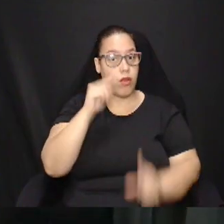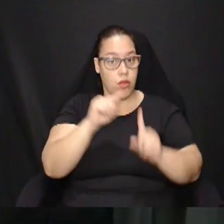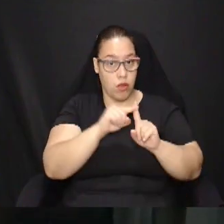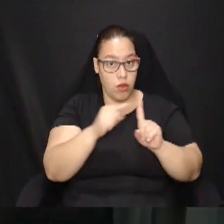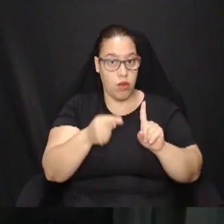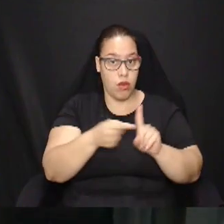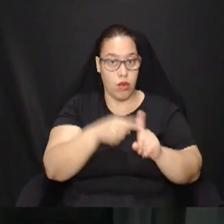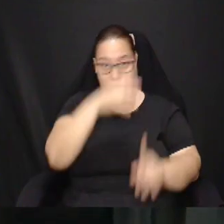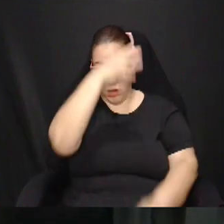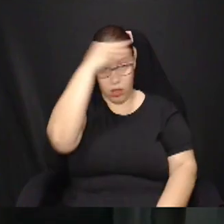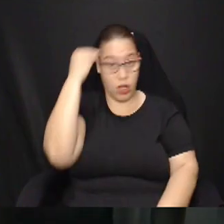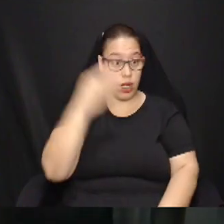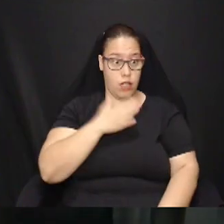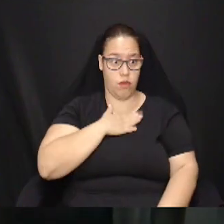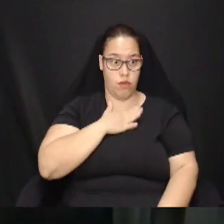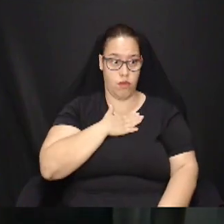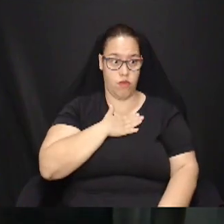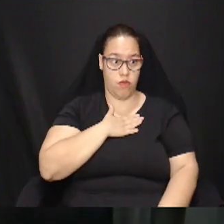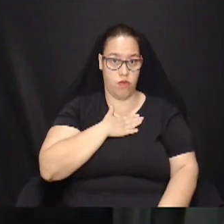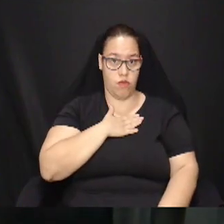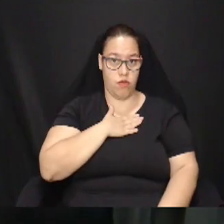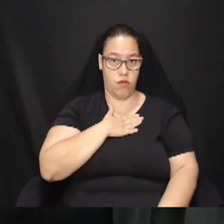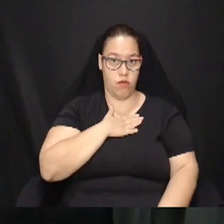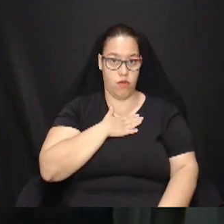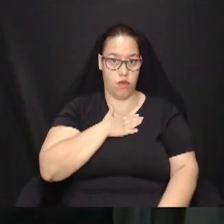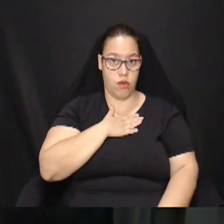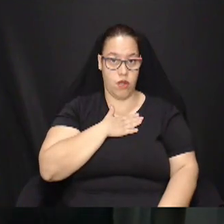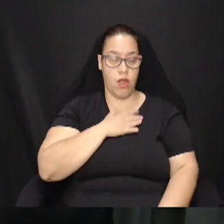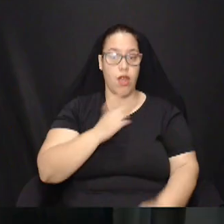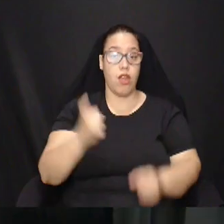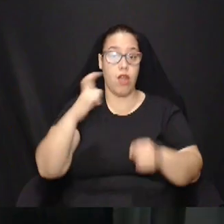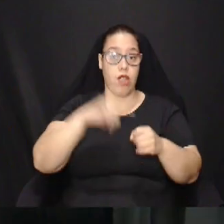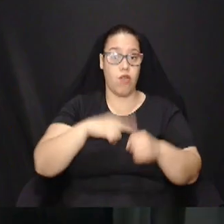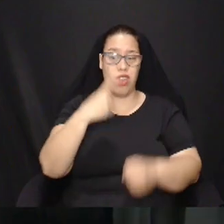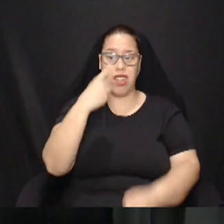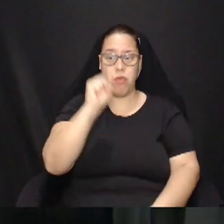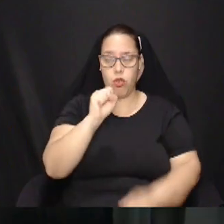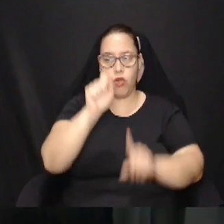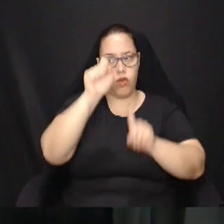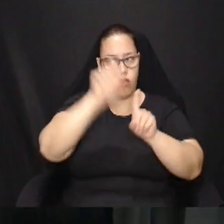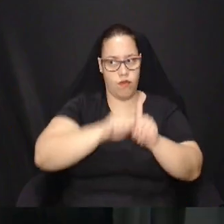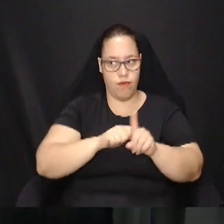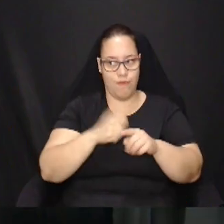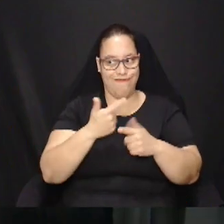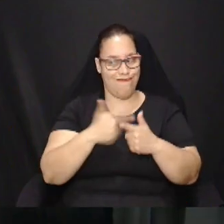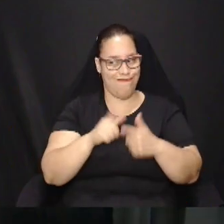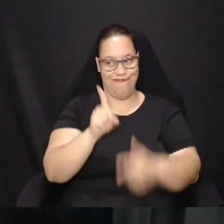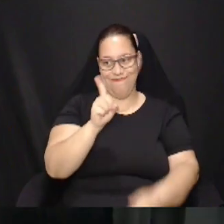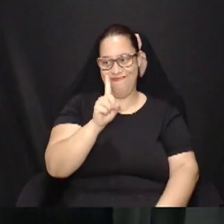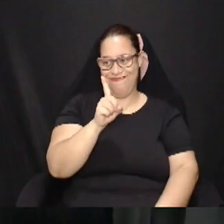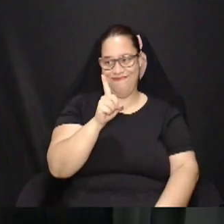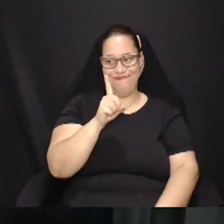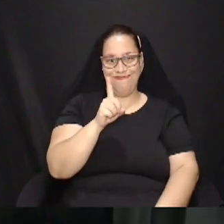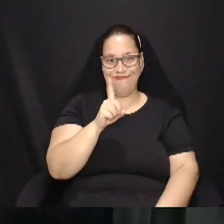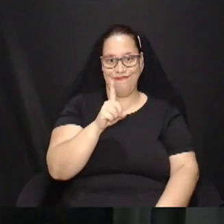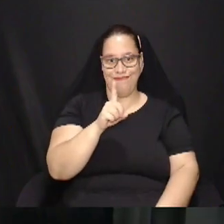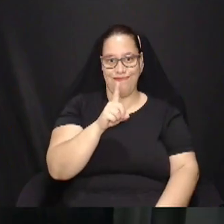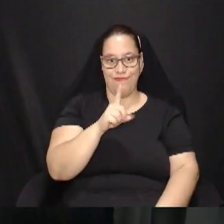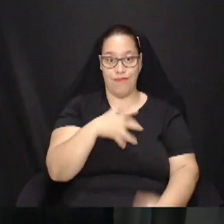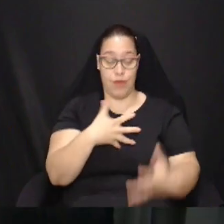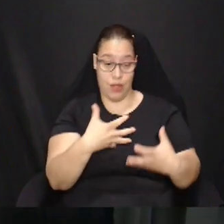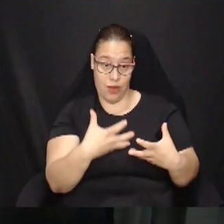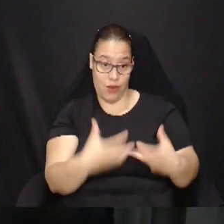mim e volte de acá 18 meses. O problema é que não, são acolhidos e